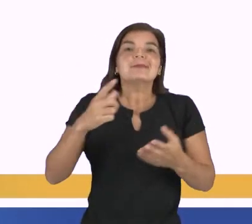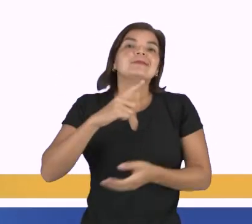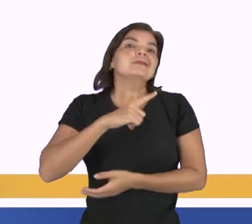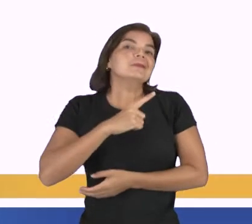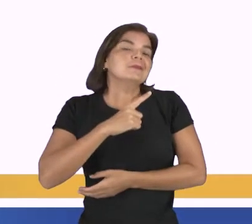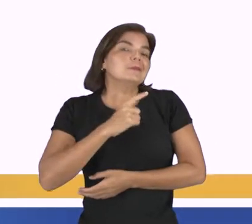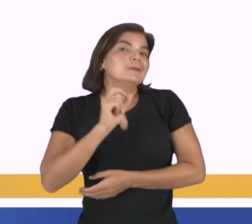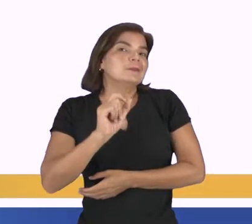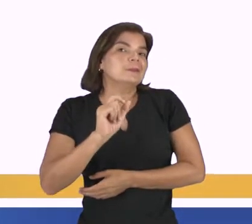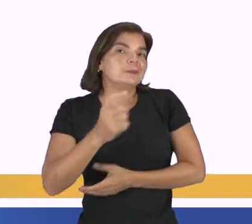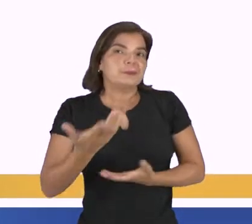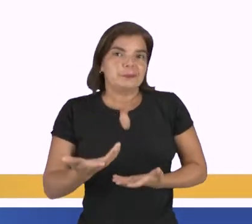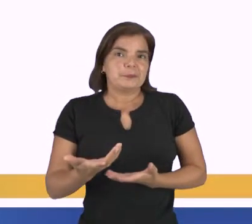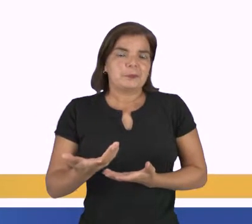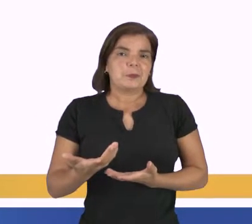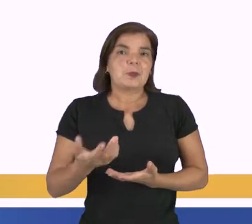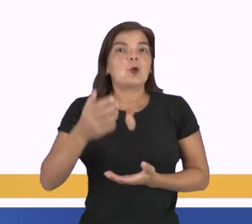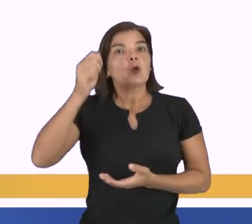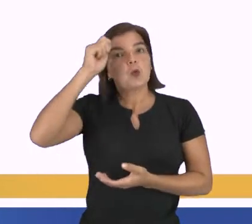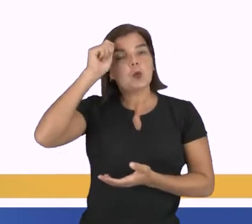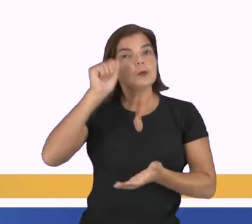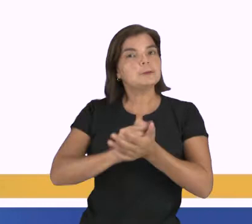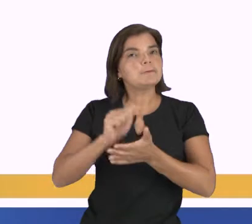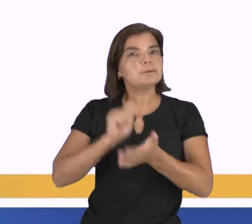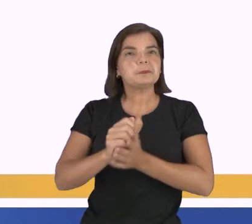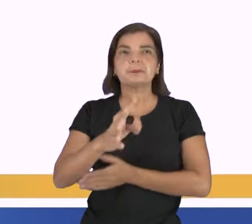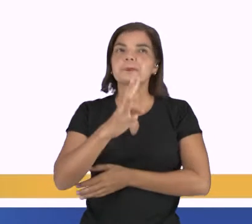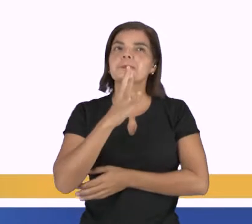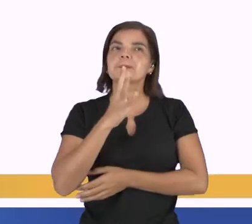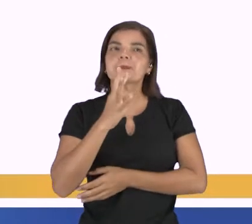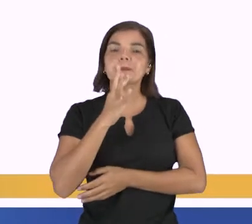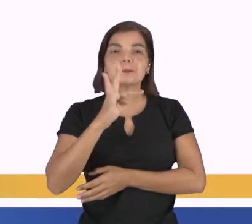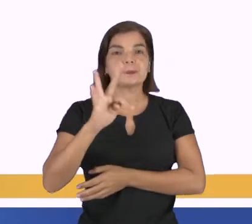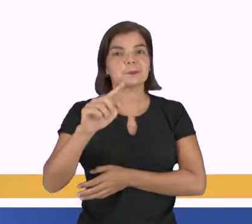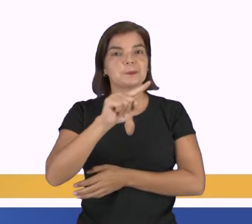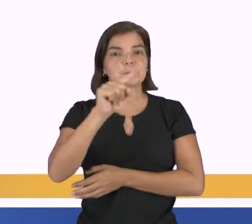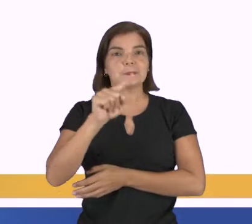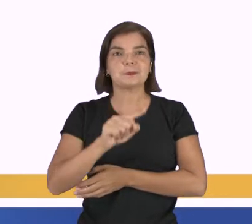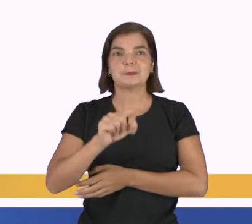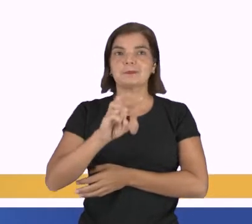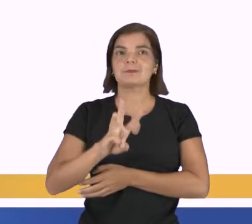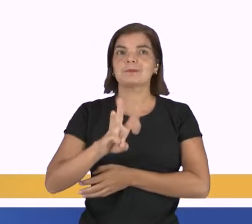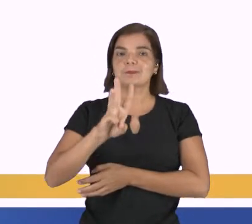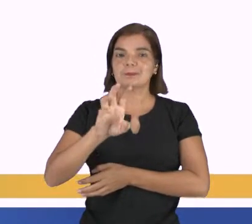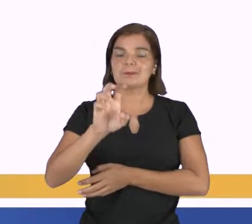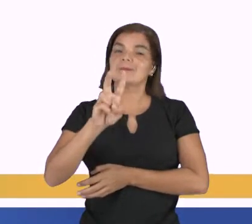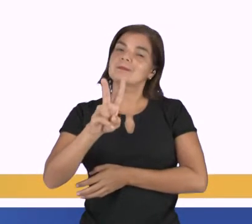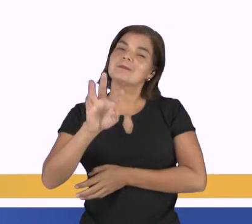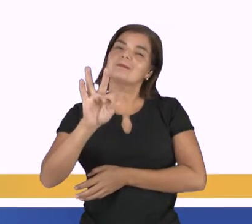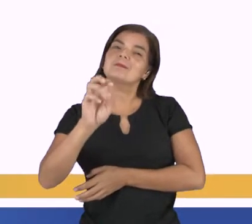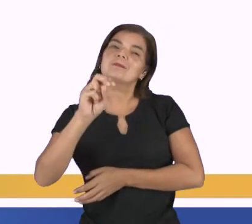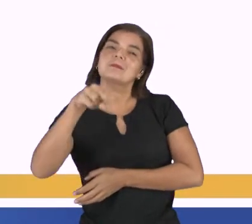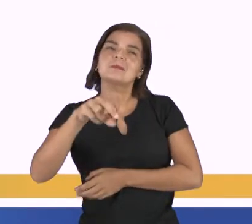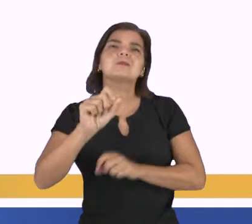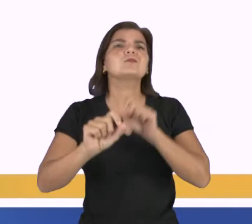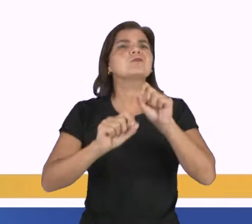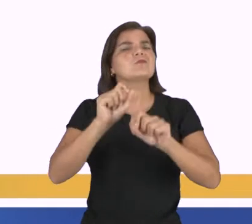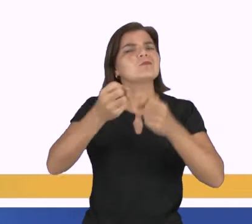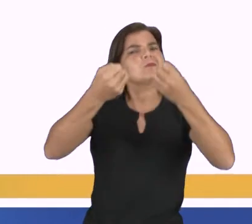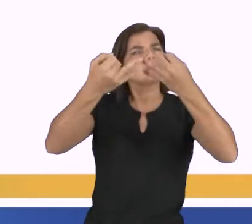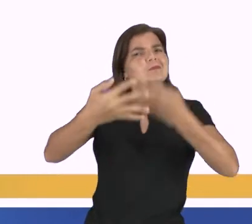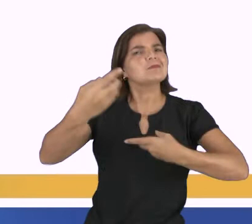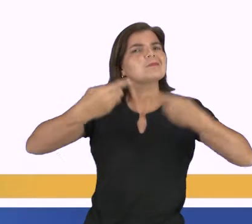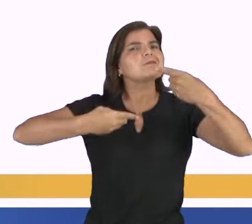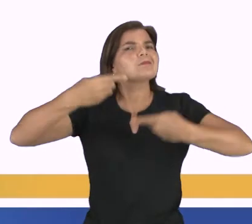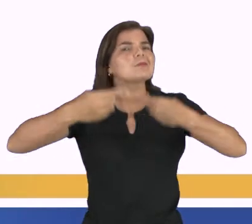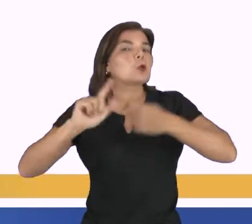um autor muito conhecido, que ele vai, estudioso desse assunto, chamado Todorov, que ele vai